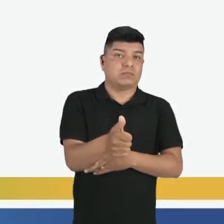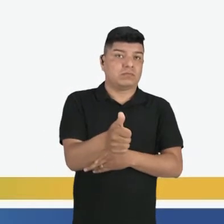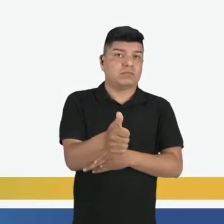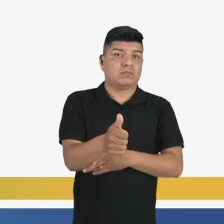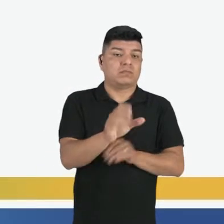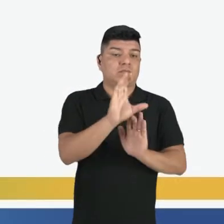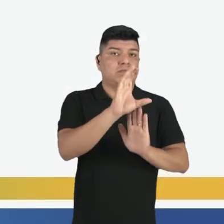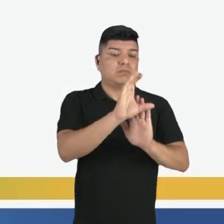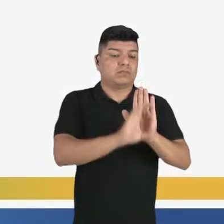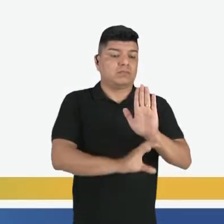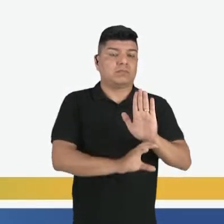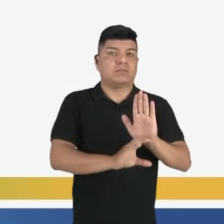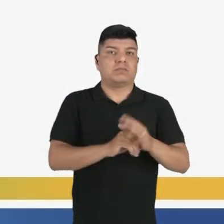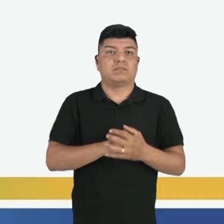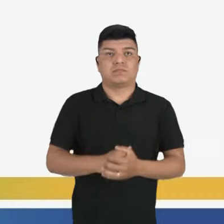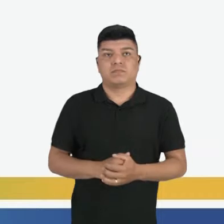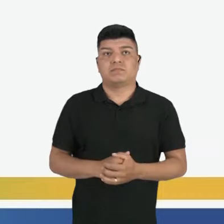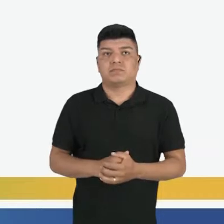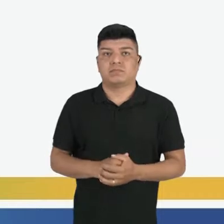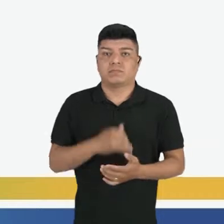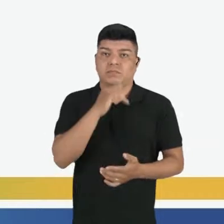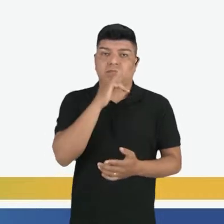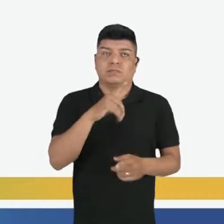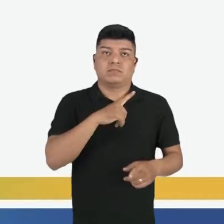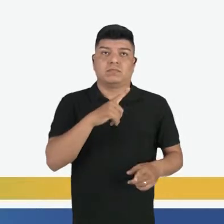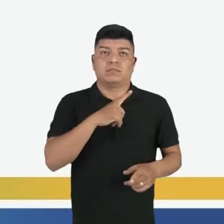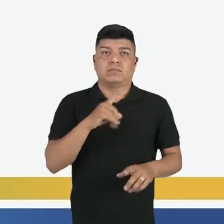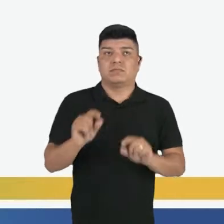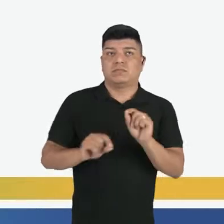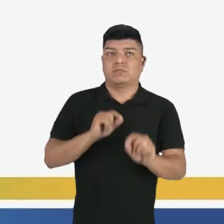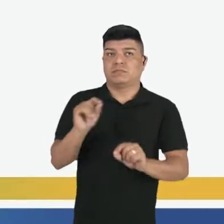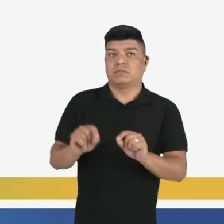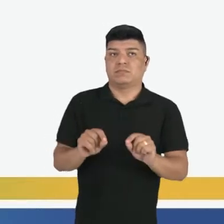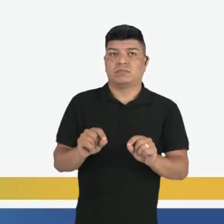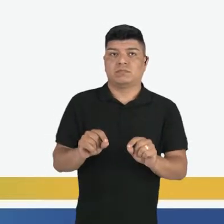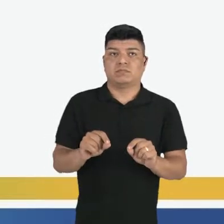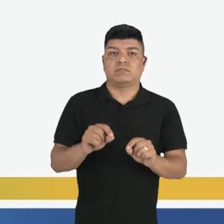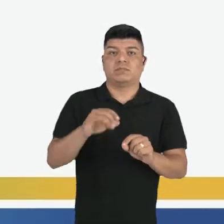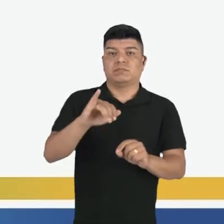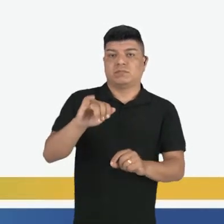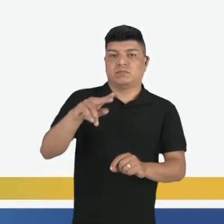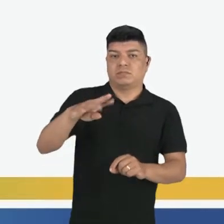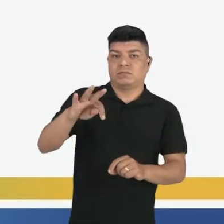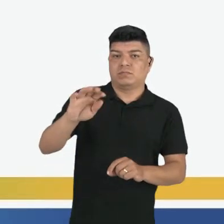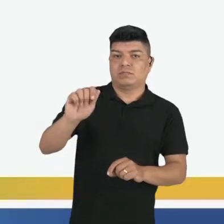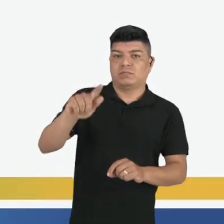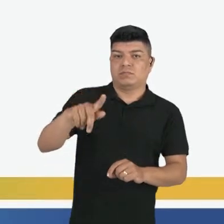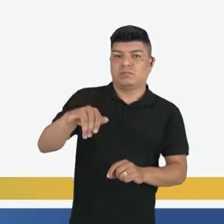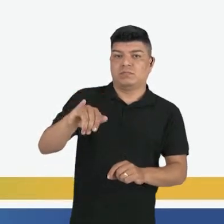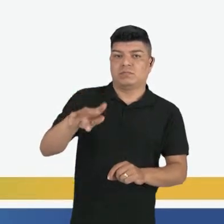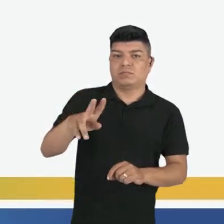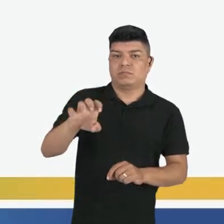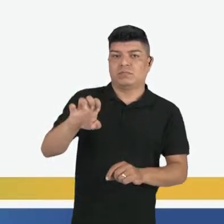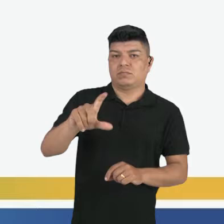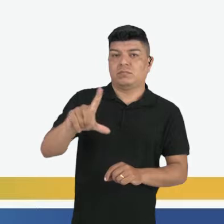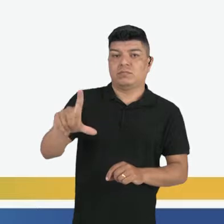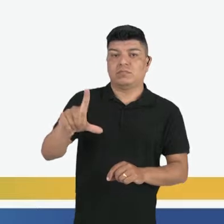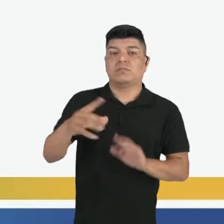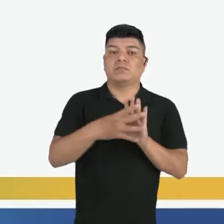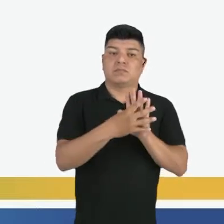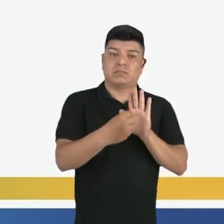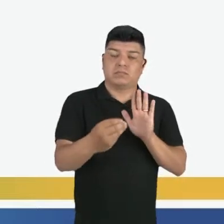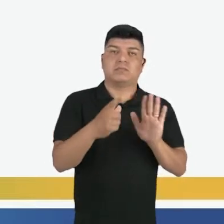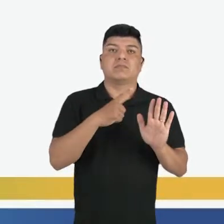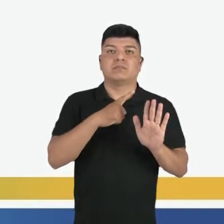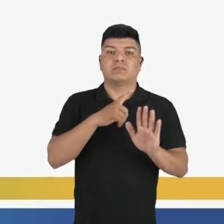no conceito? É o tipo de patrimônio considerado intangível e abrange as expressões